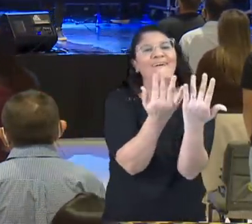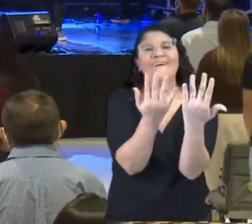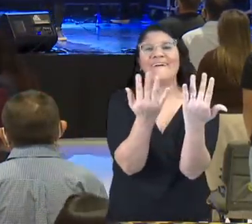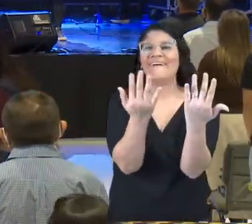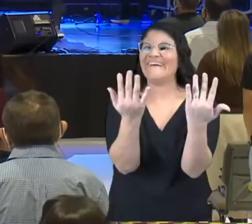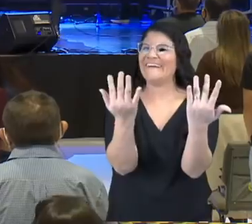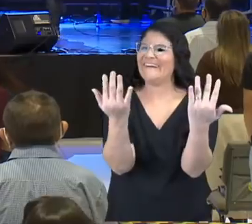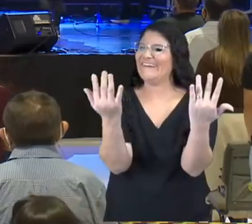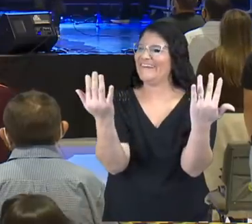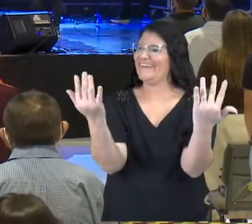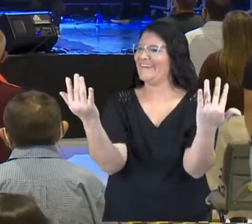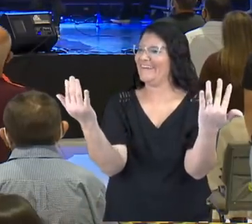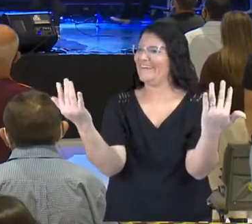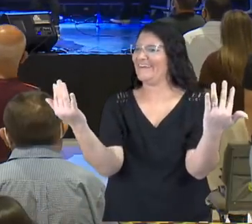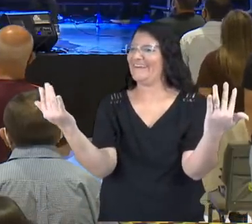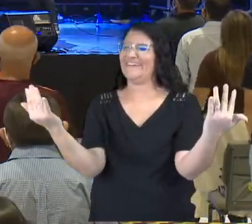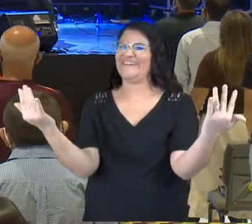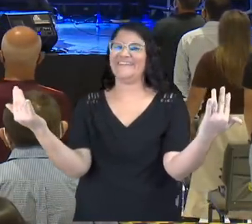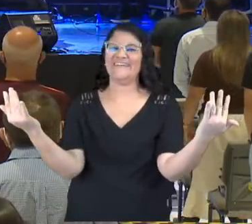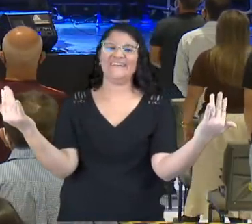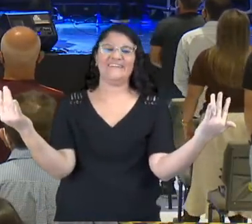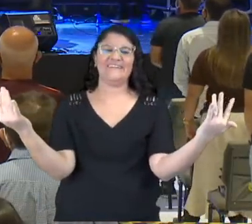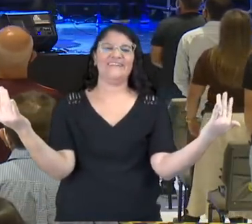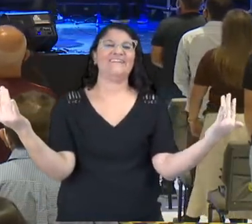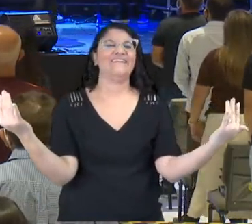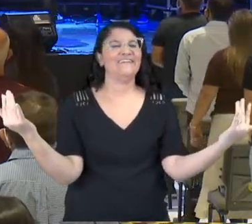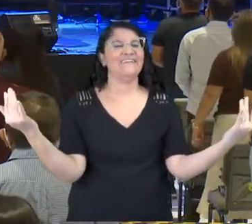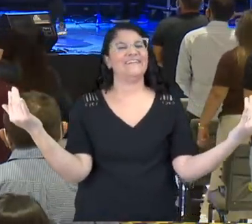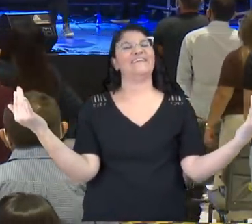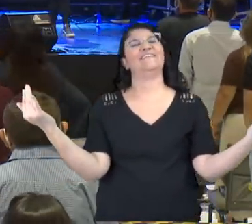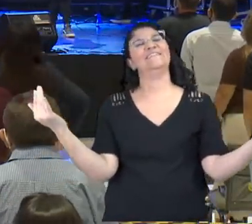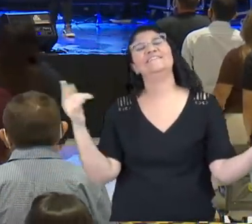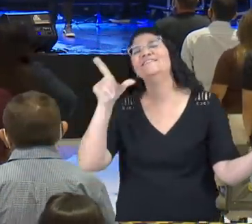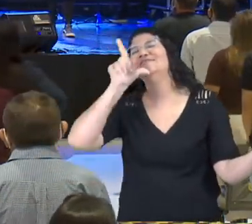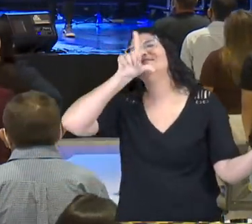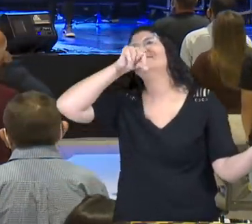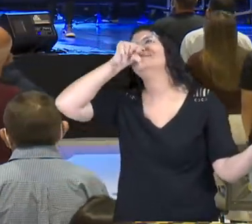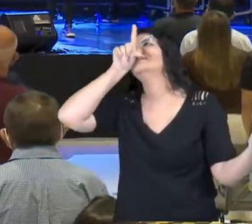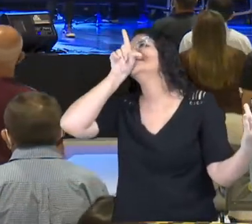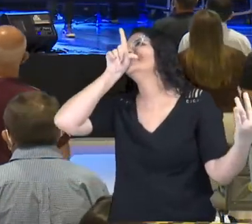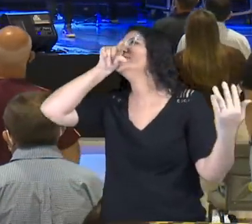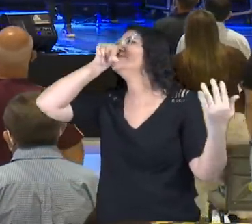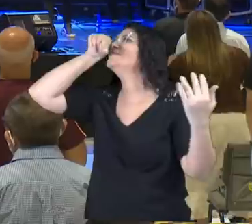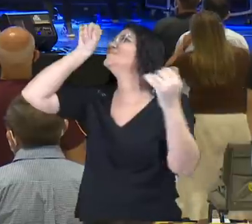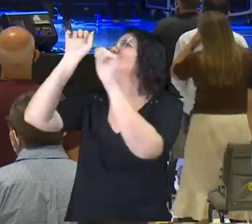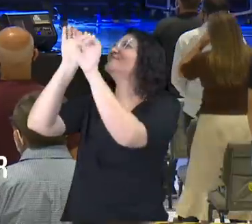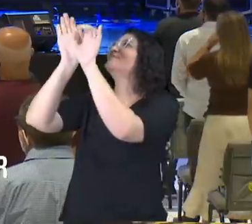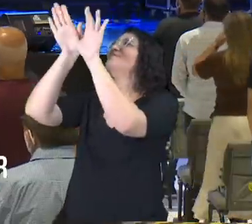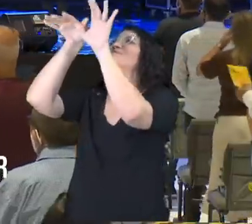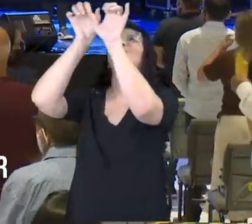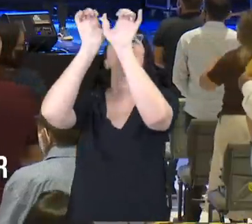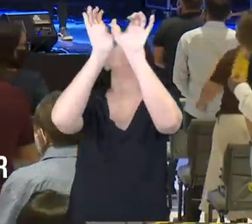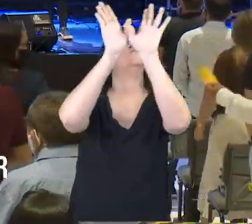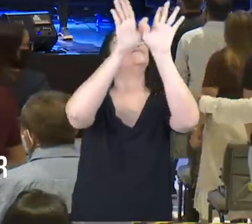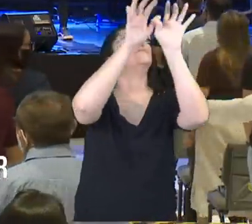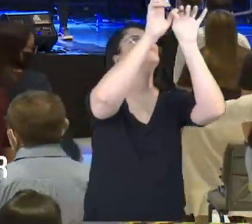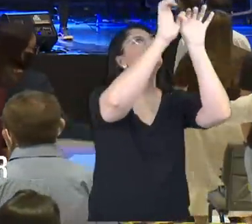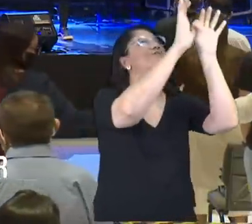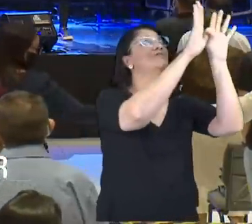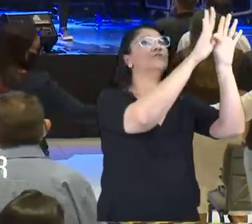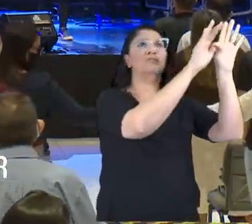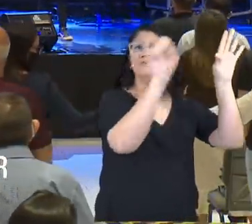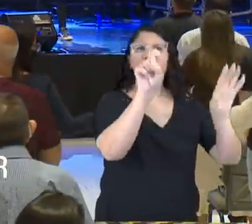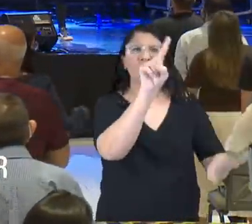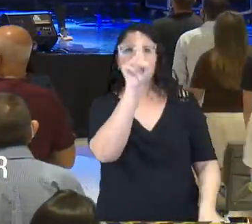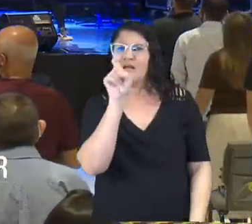as flores do campo e as aves do céu. Será